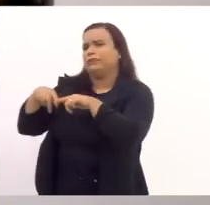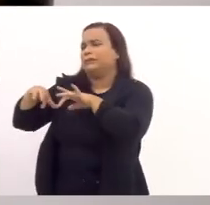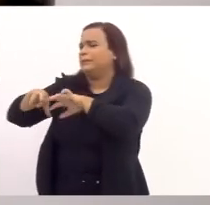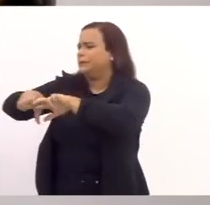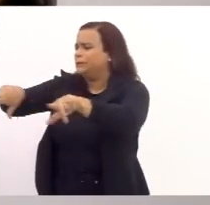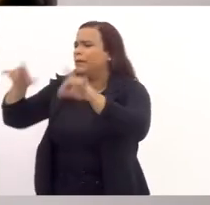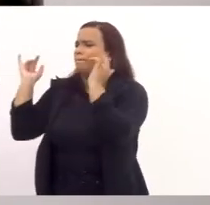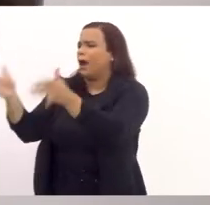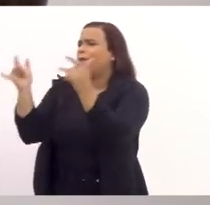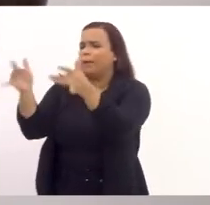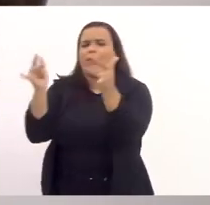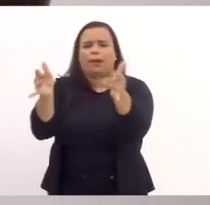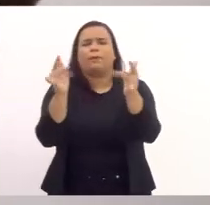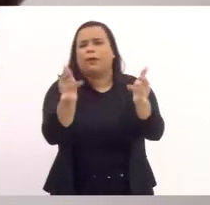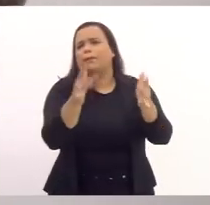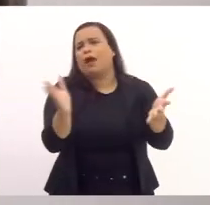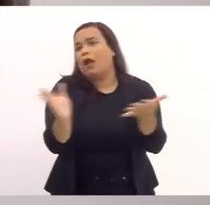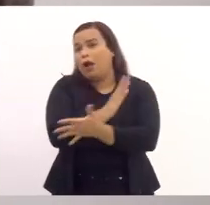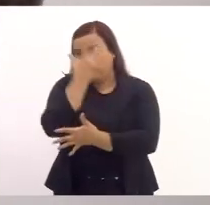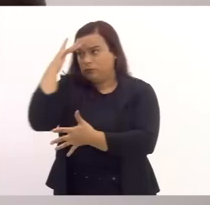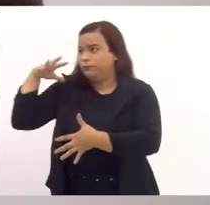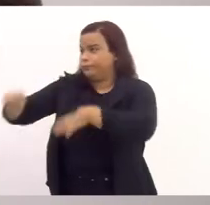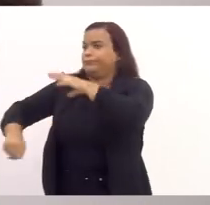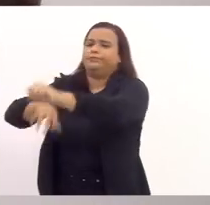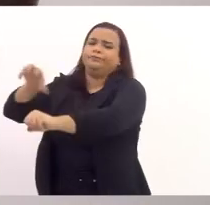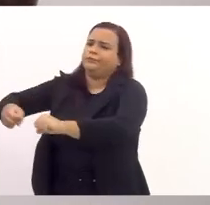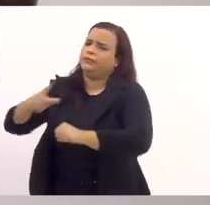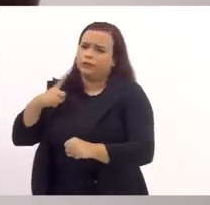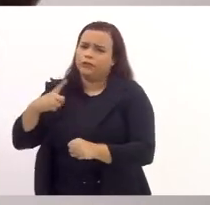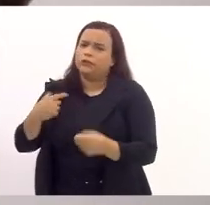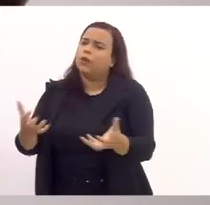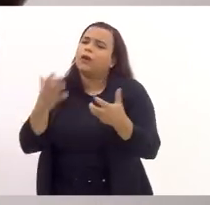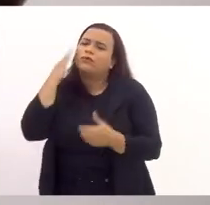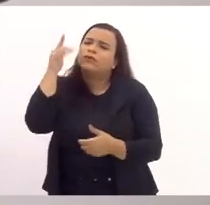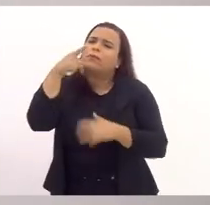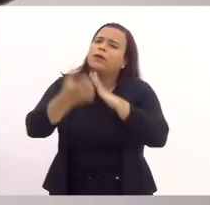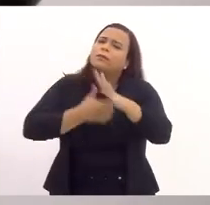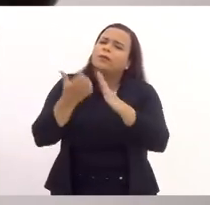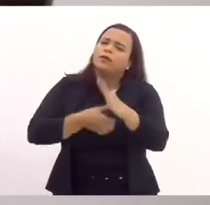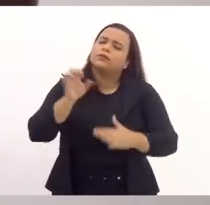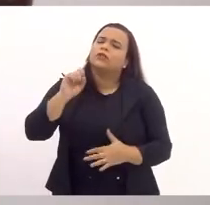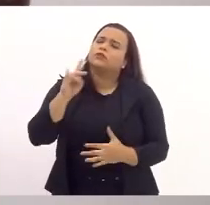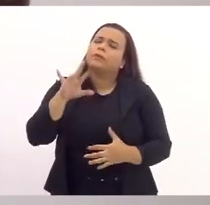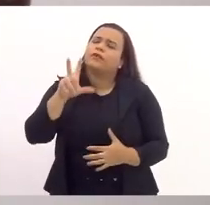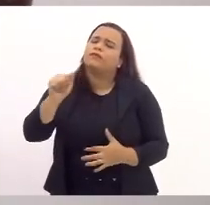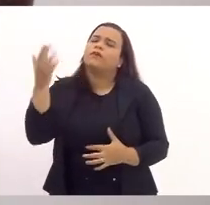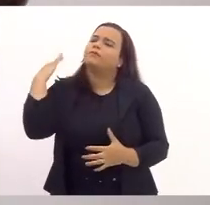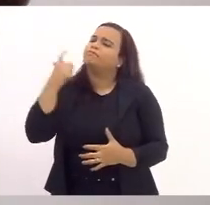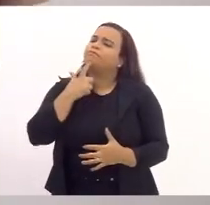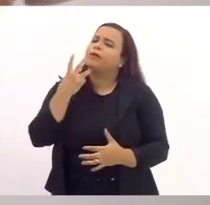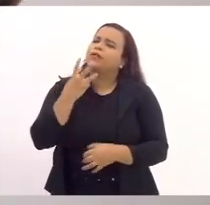ocupados. Eu queria saber da Supervia, que recentemente, há uns 3 anos atrás, eu fiz um